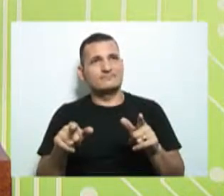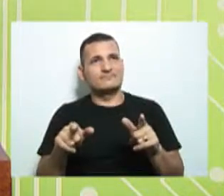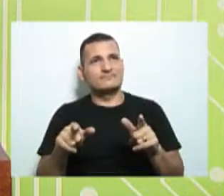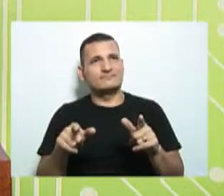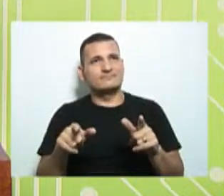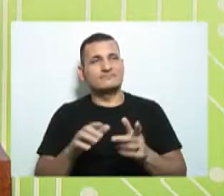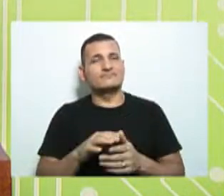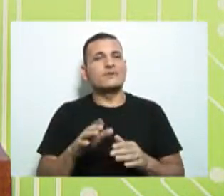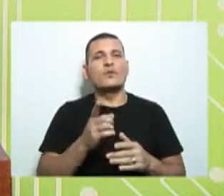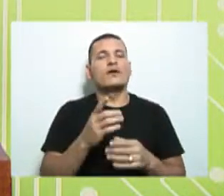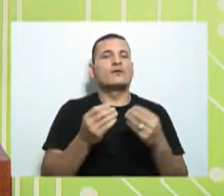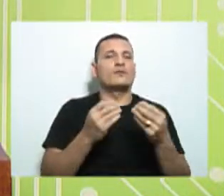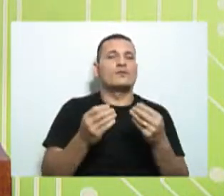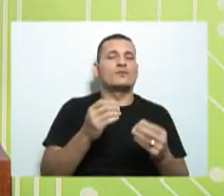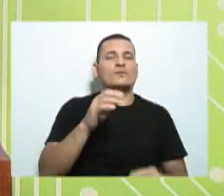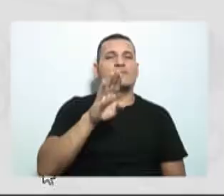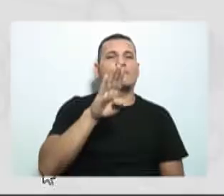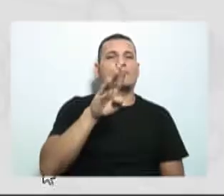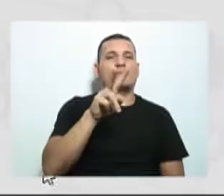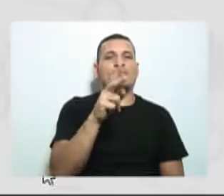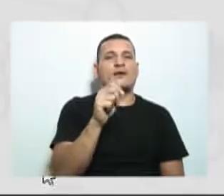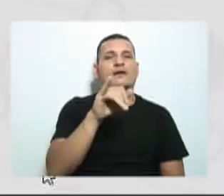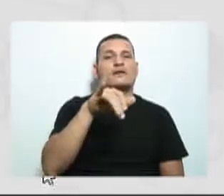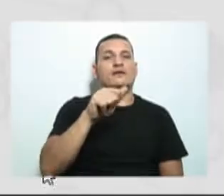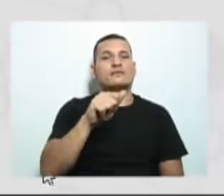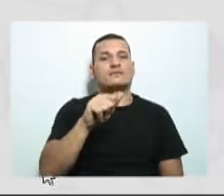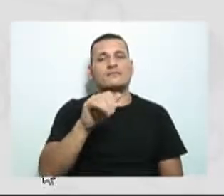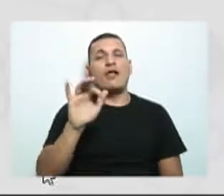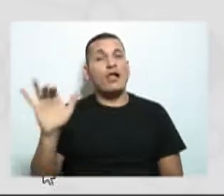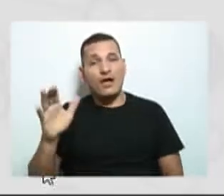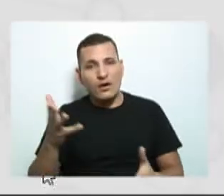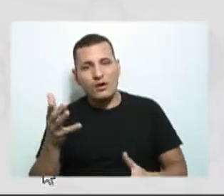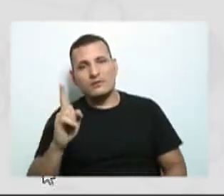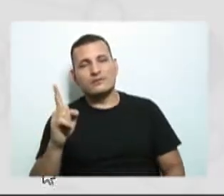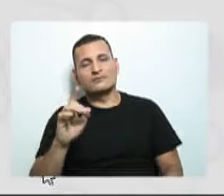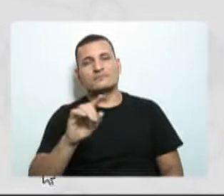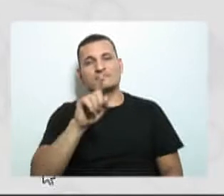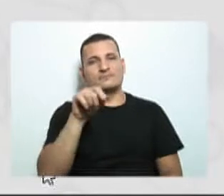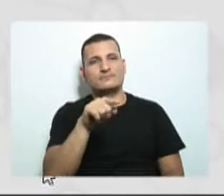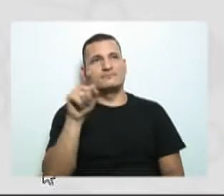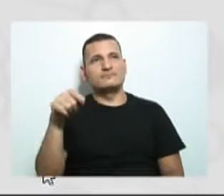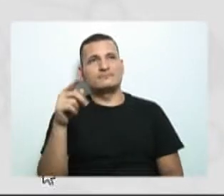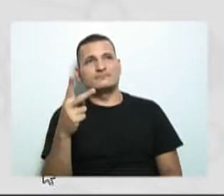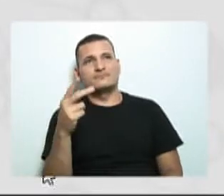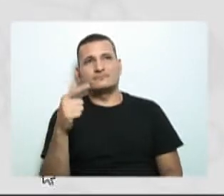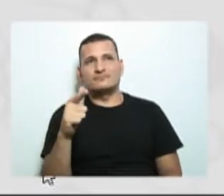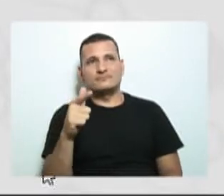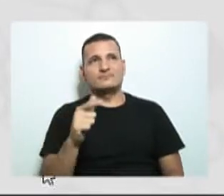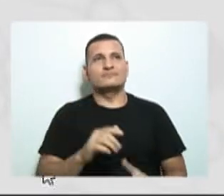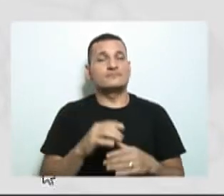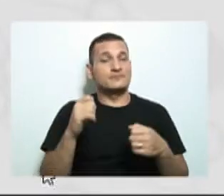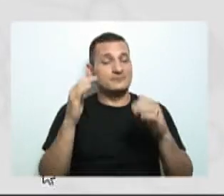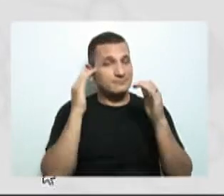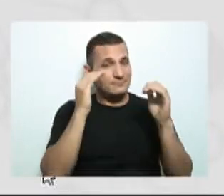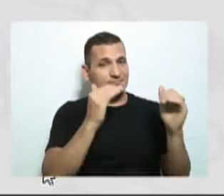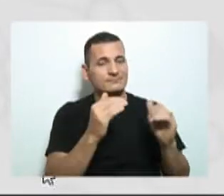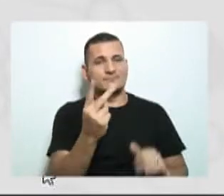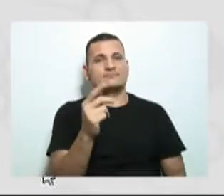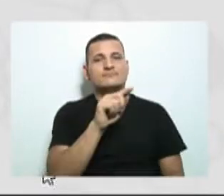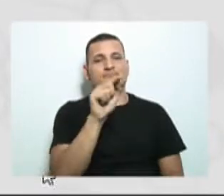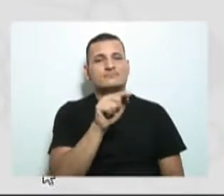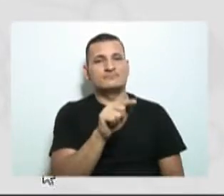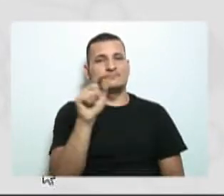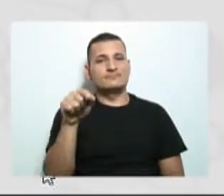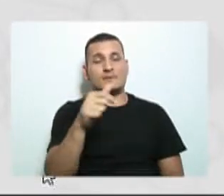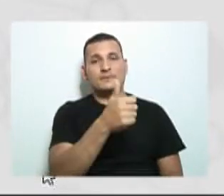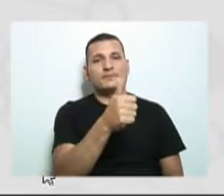se soletra Bahia agora, não, tem 2 pontos de interrogações ali, então precisam respeitar esses 2 pontos. Então a primeira pergunta é